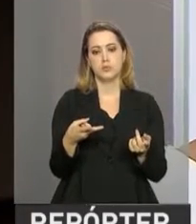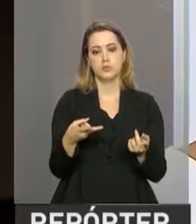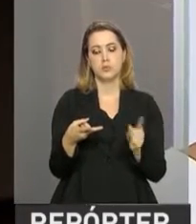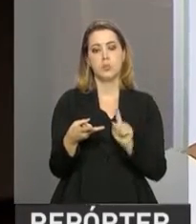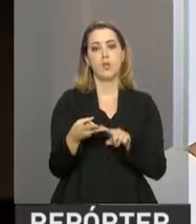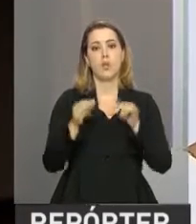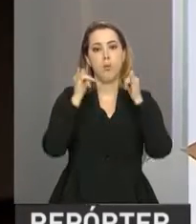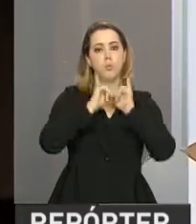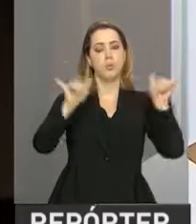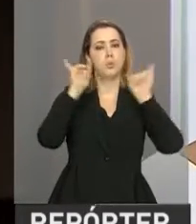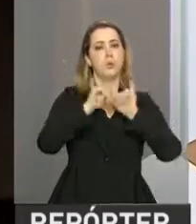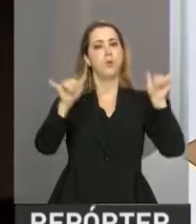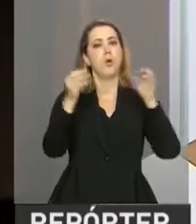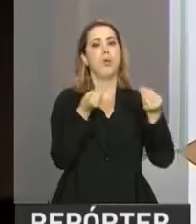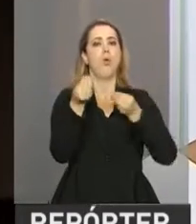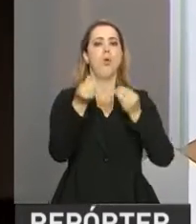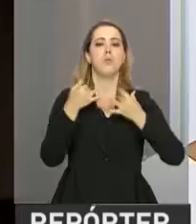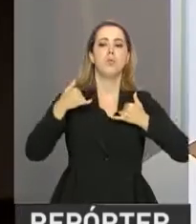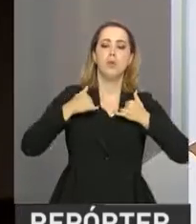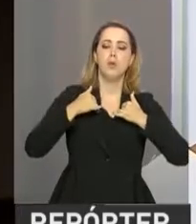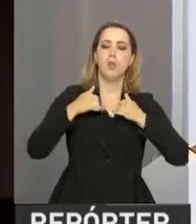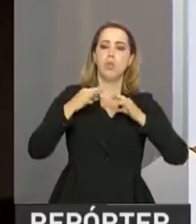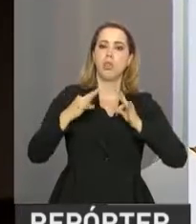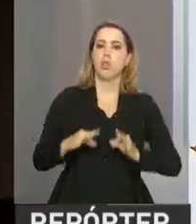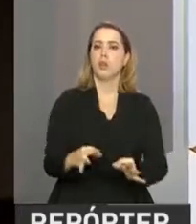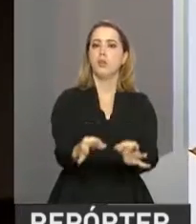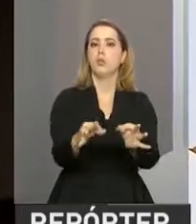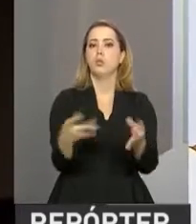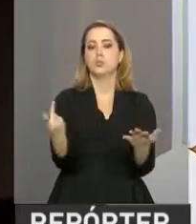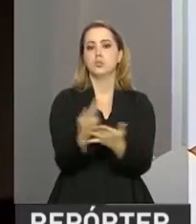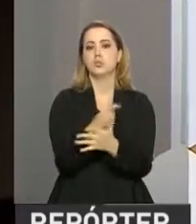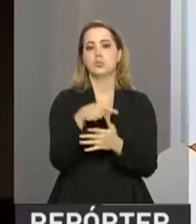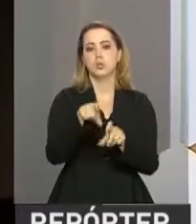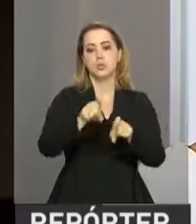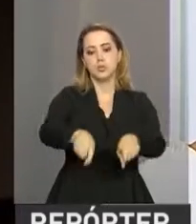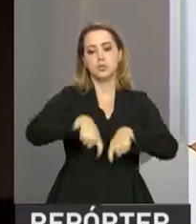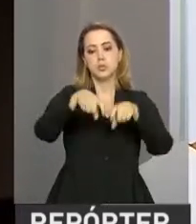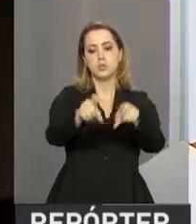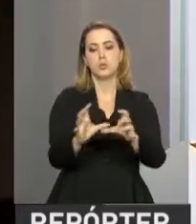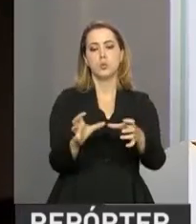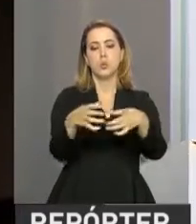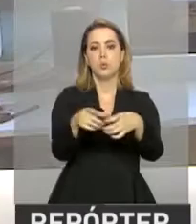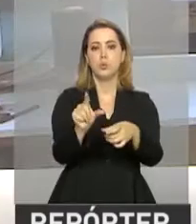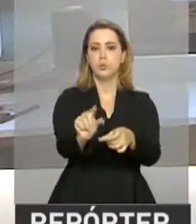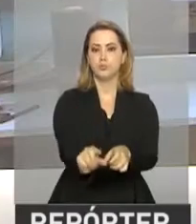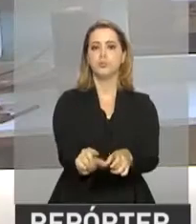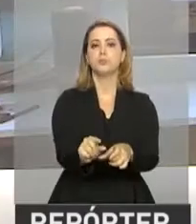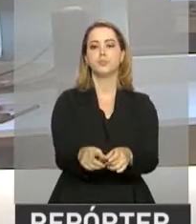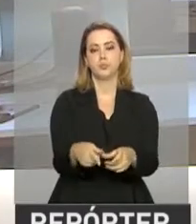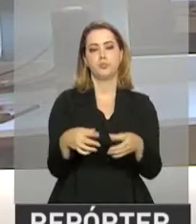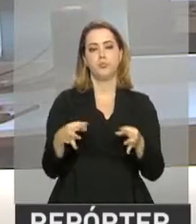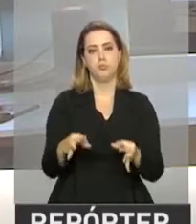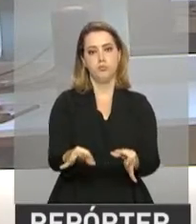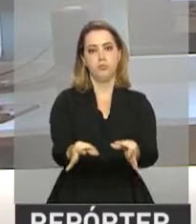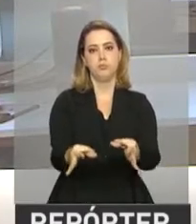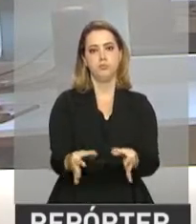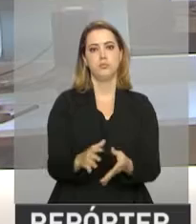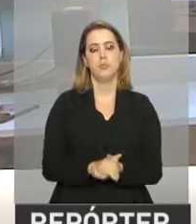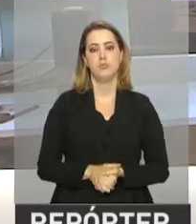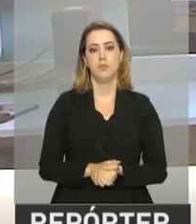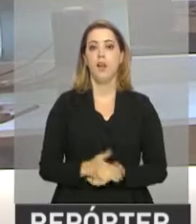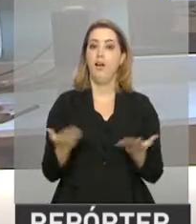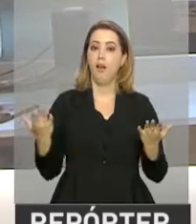difundir as tecnologias no campo para que esses pequenos produtores tenham acesso a essas tecnologias e ainda no tema